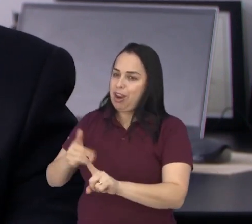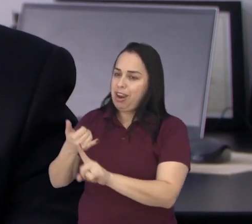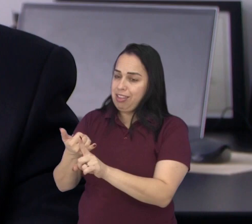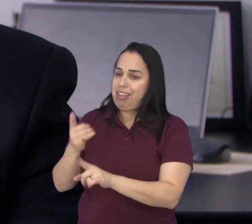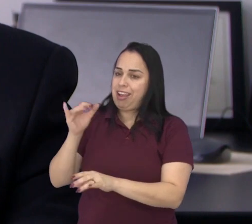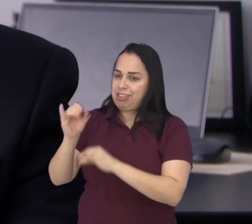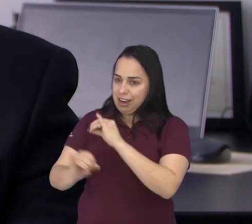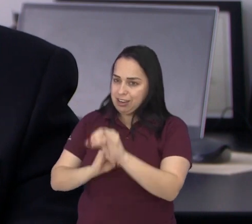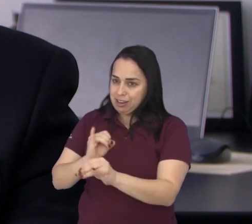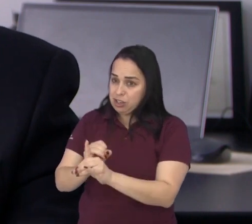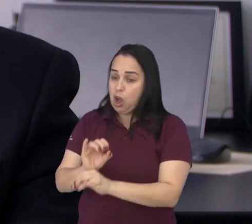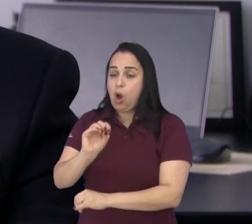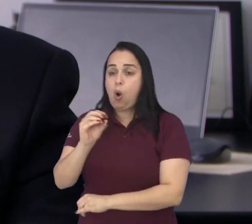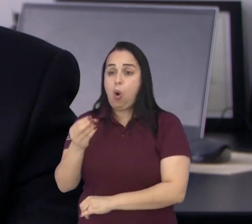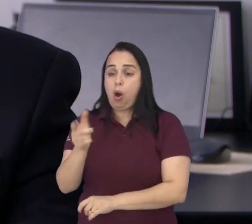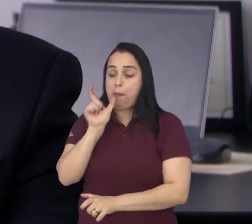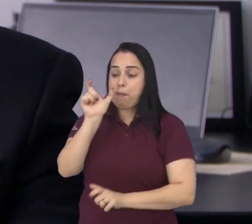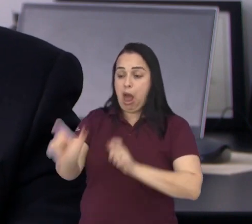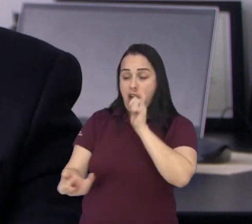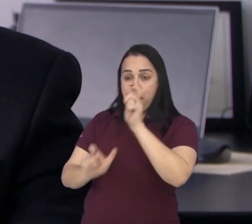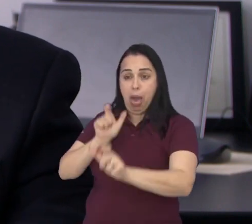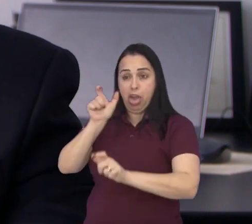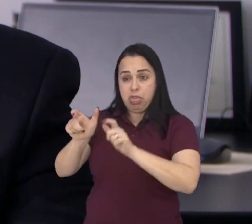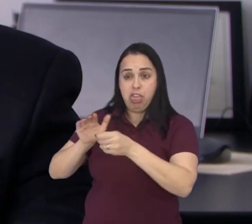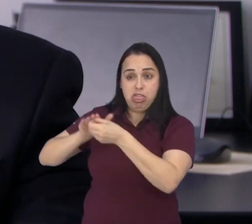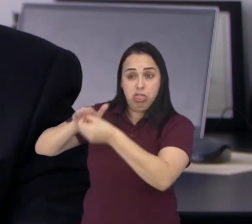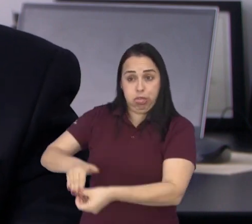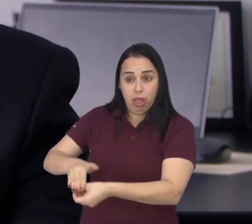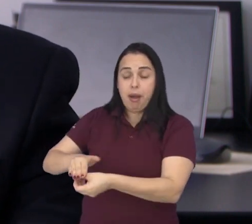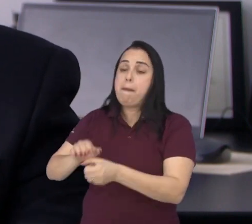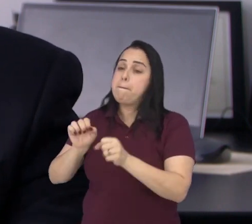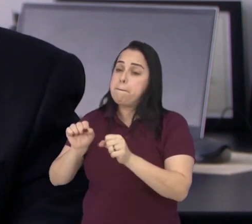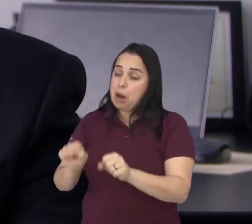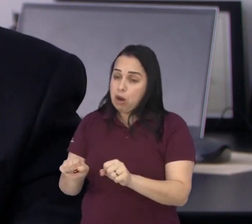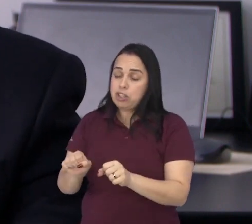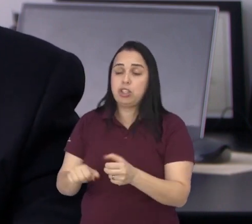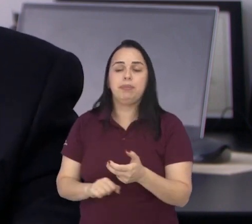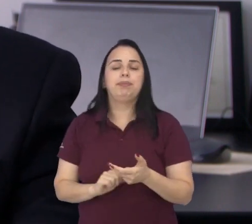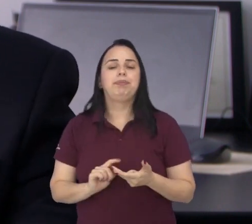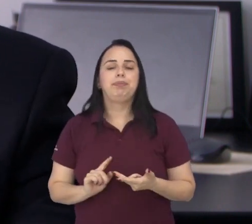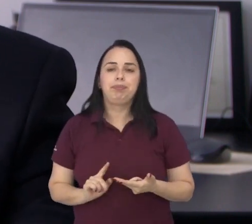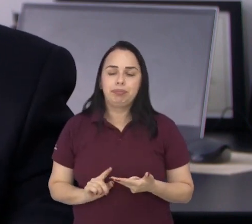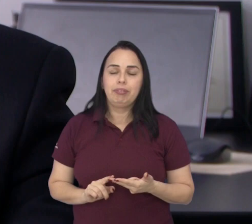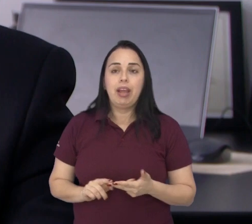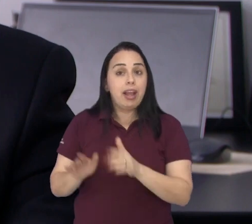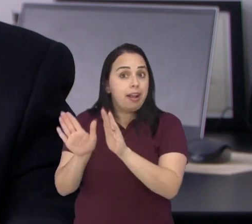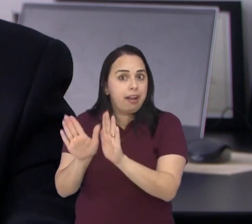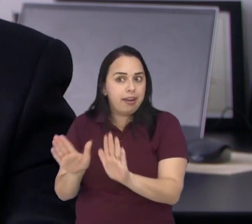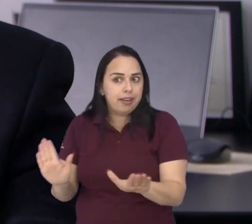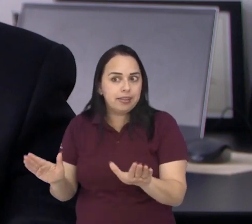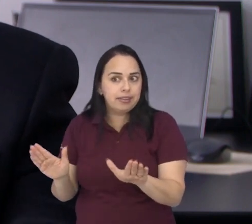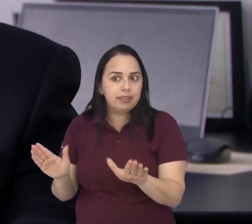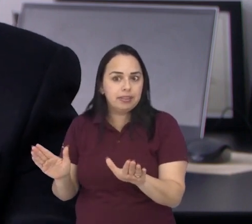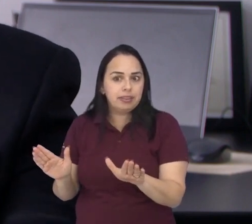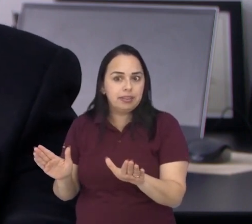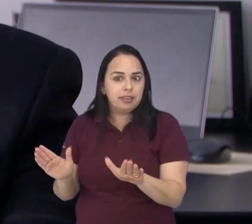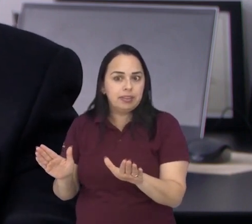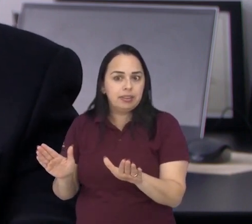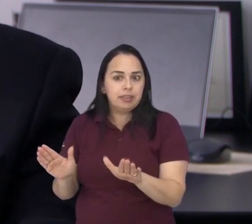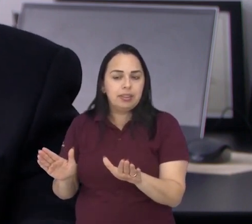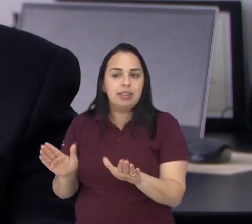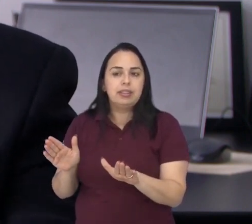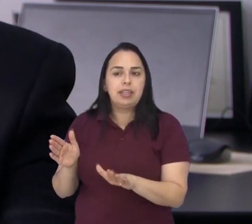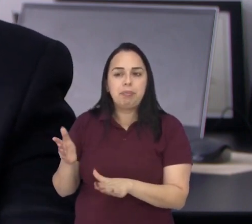elas podem estar sofrendo algum tipo de agressão ou injúria, né, algum tipo de difamação, tá? Crianças que estão